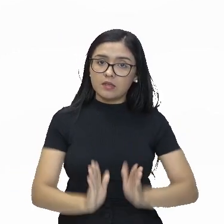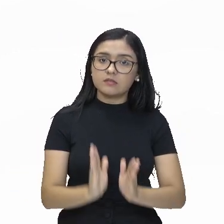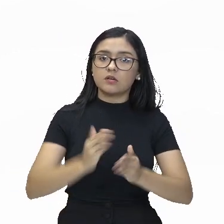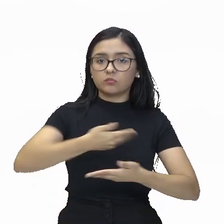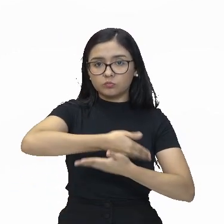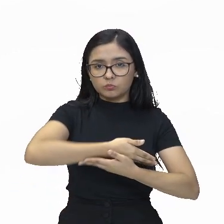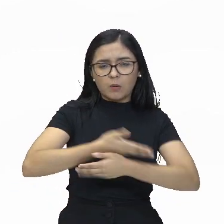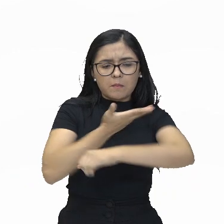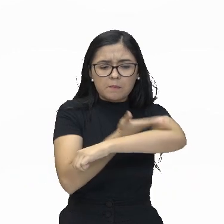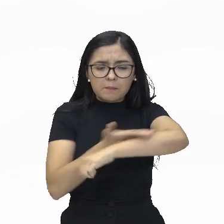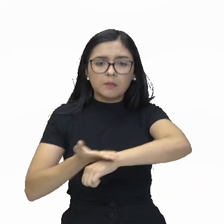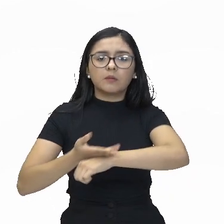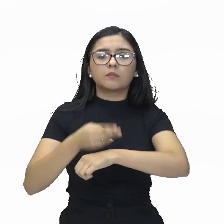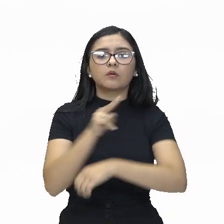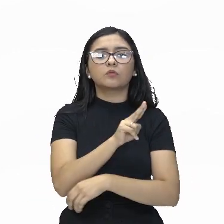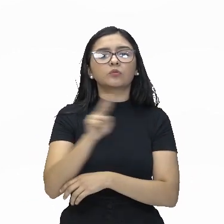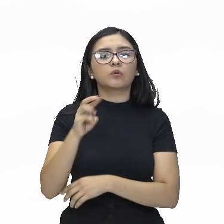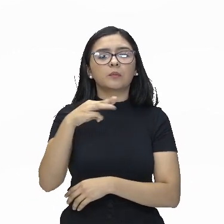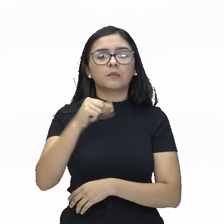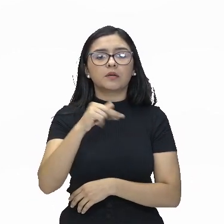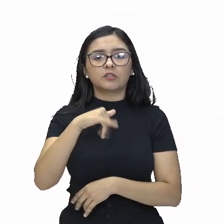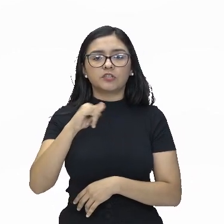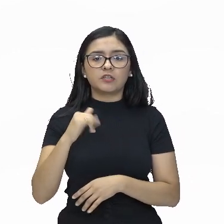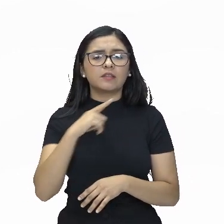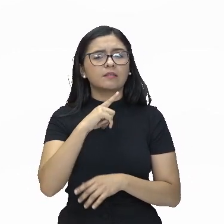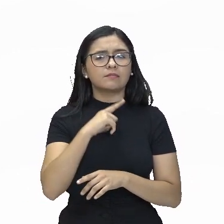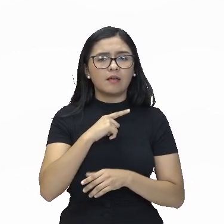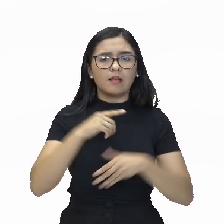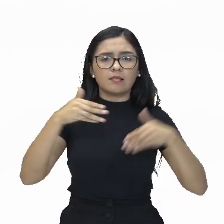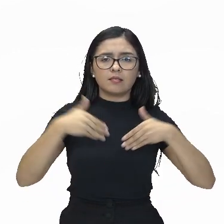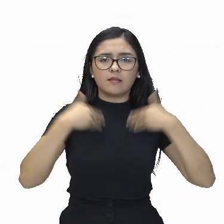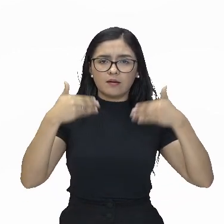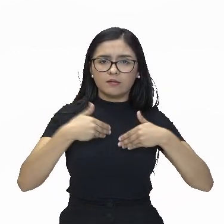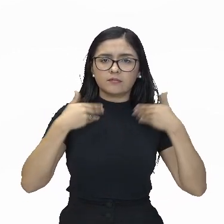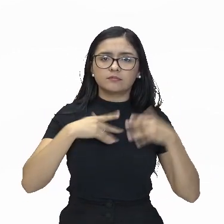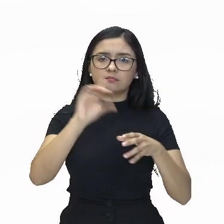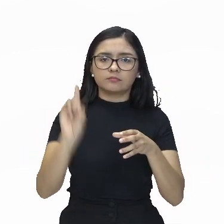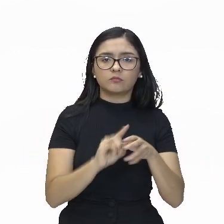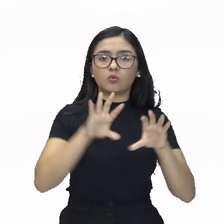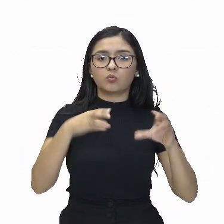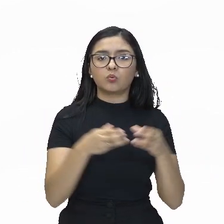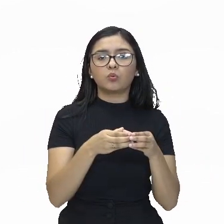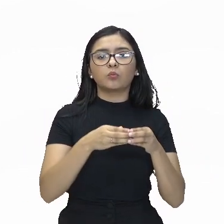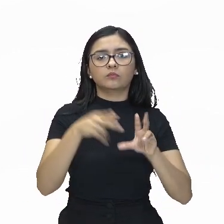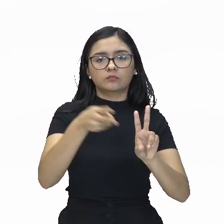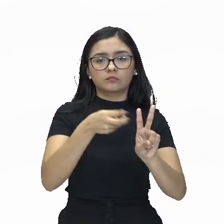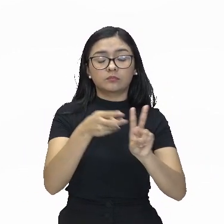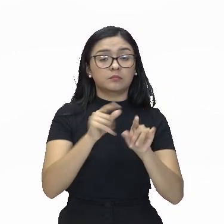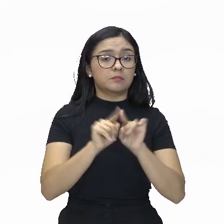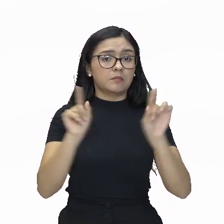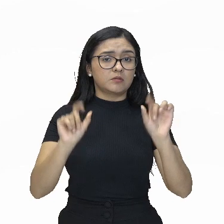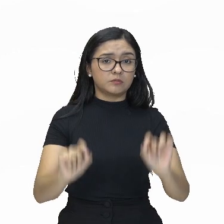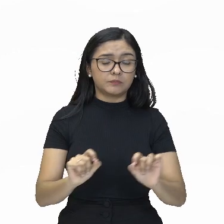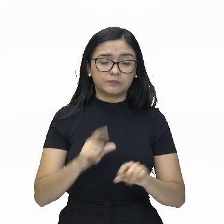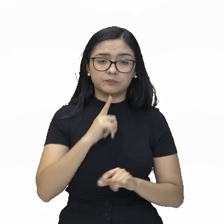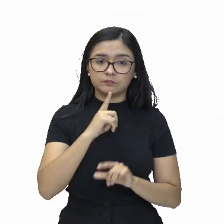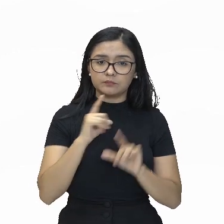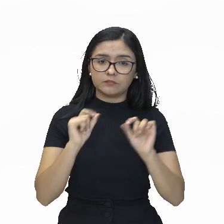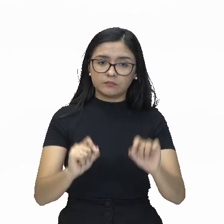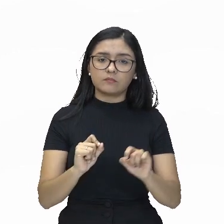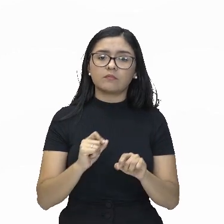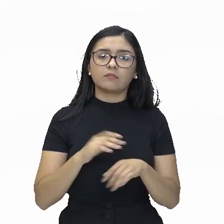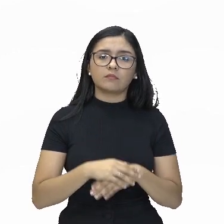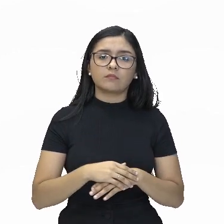Mani e trouxe muita alegria a toda a tribo, embora isso tenha